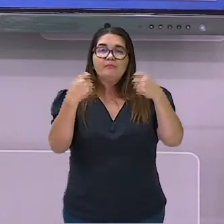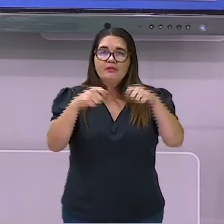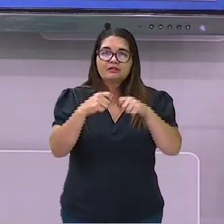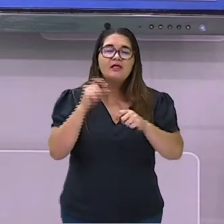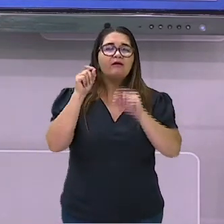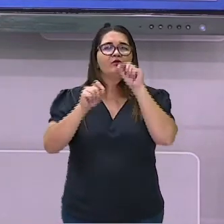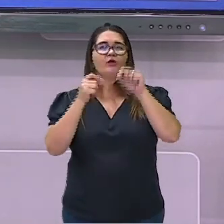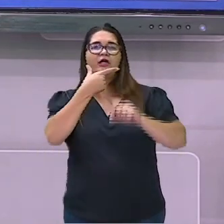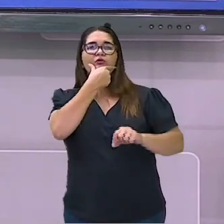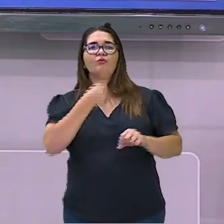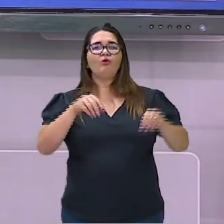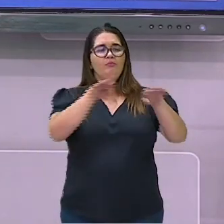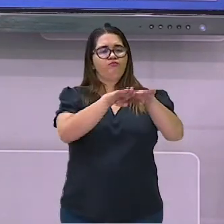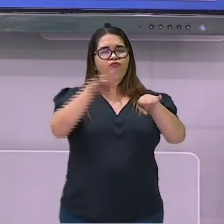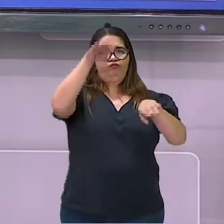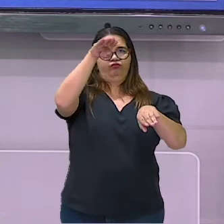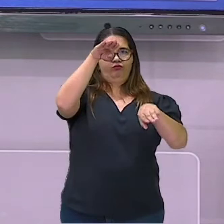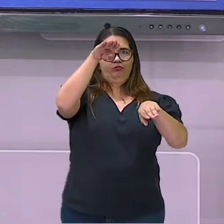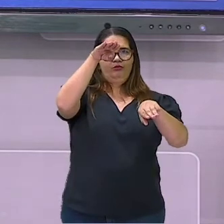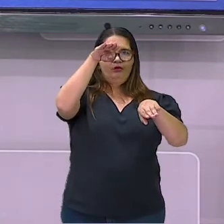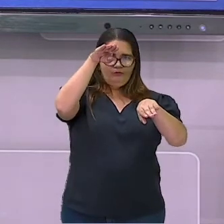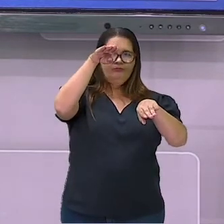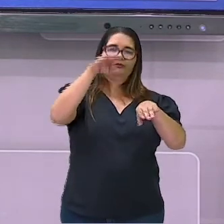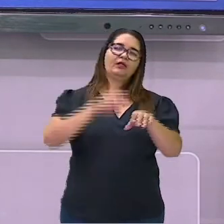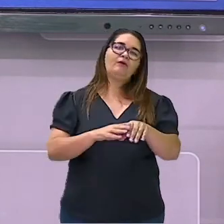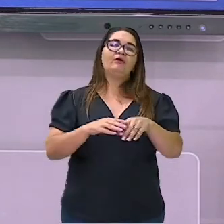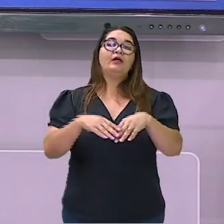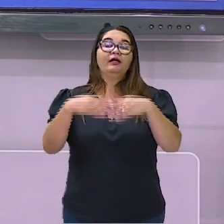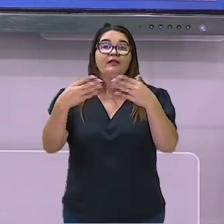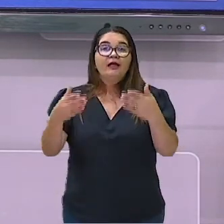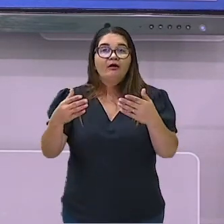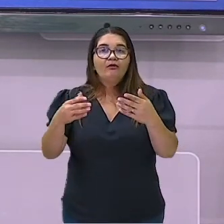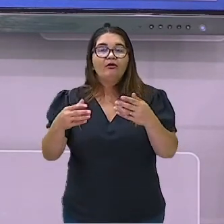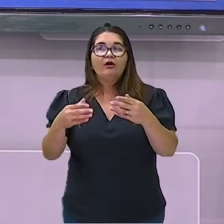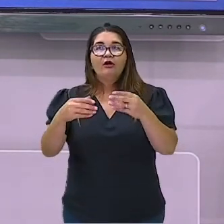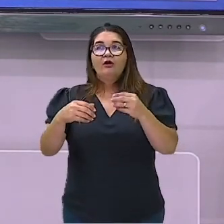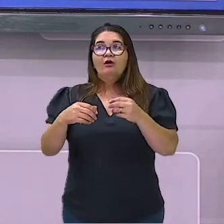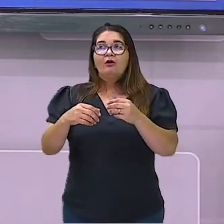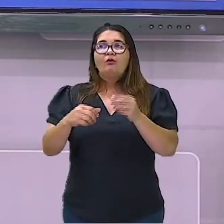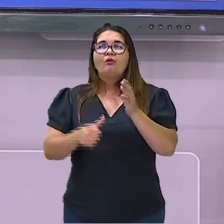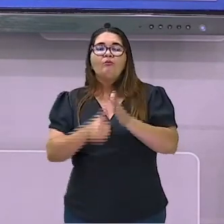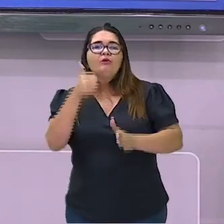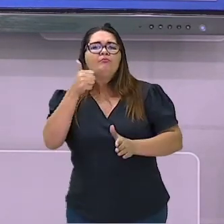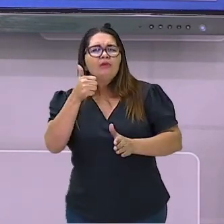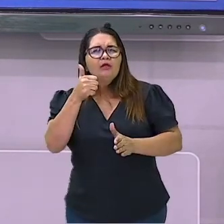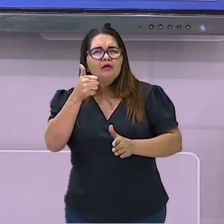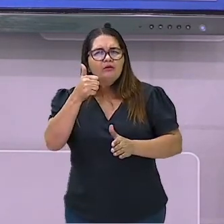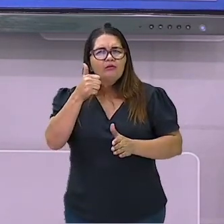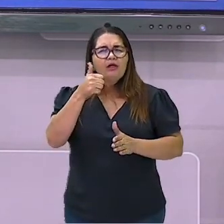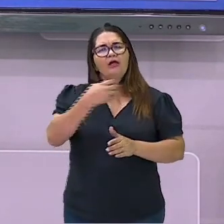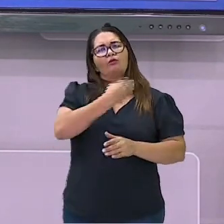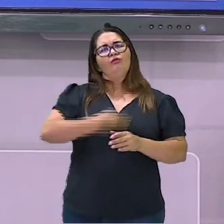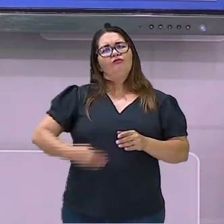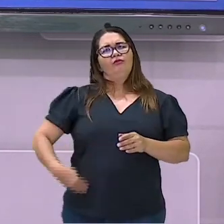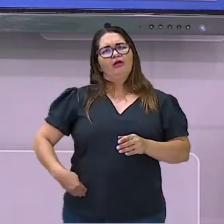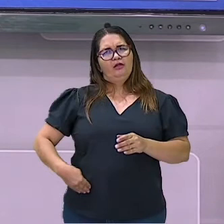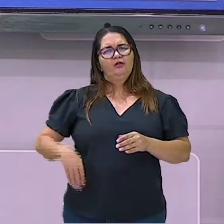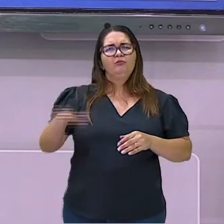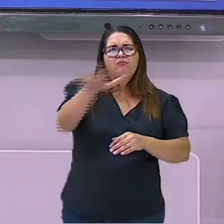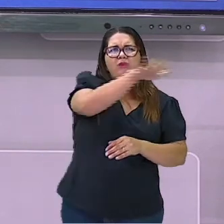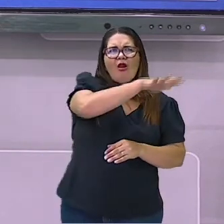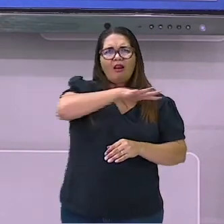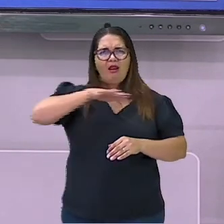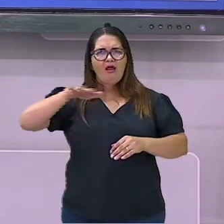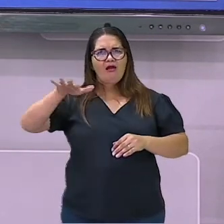colônia. Assim, em 1548, foi criado o governo geral. O primeiro governador geral foi Tomé de Souza,